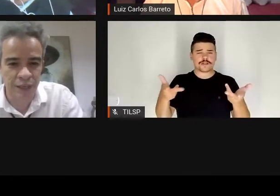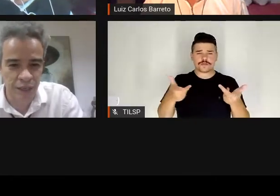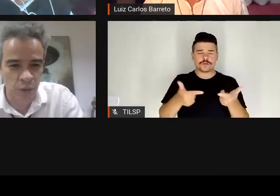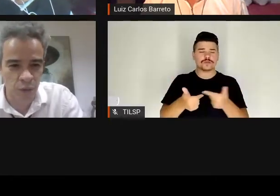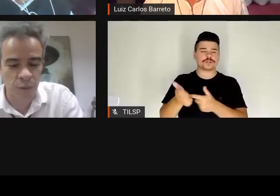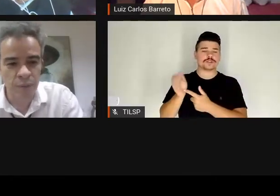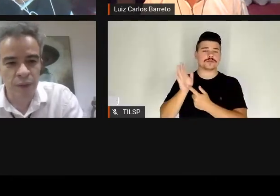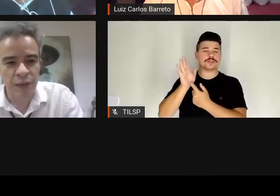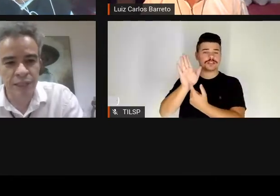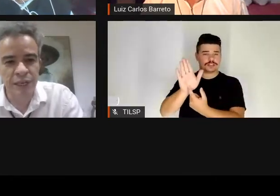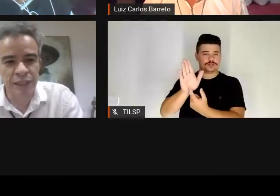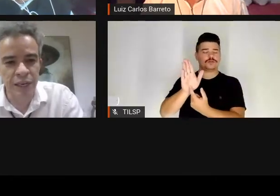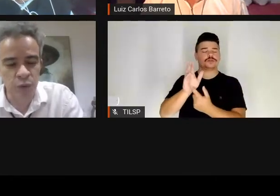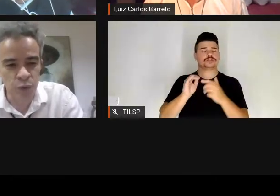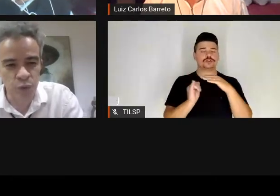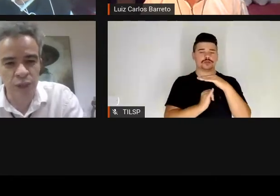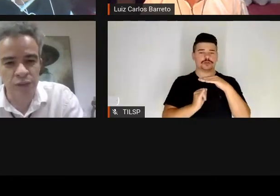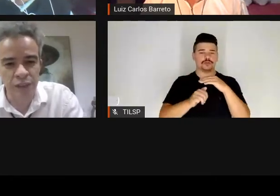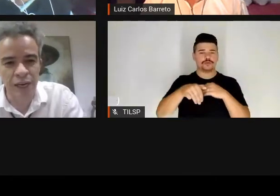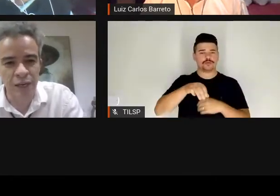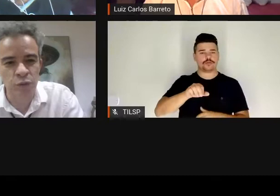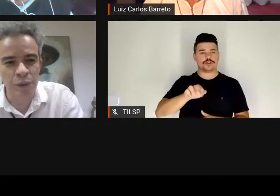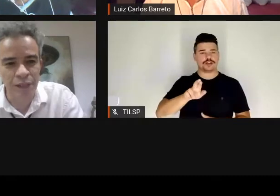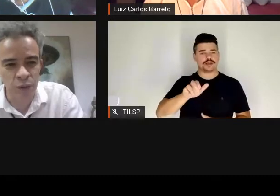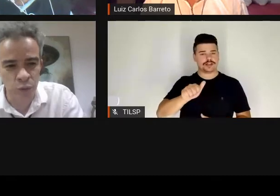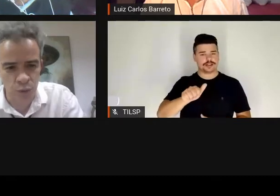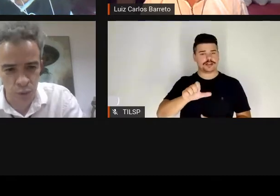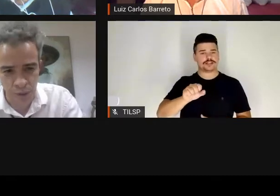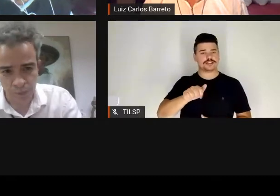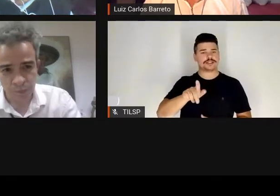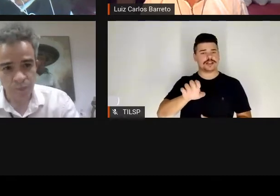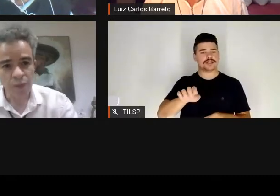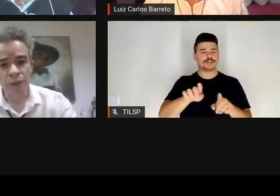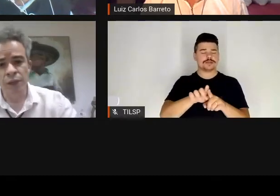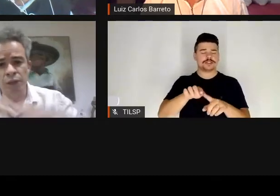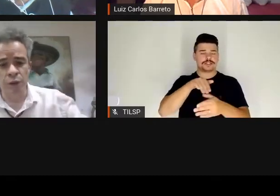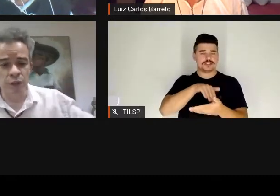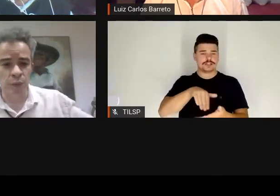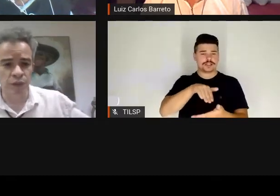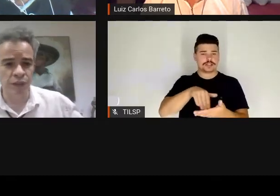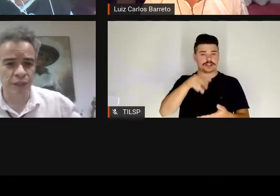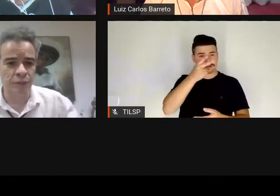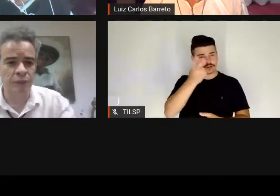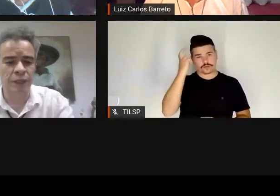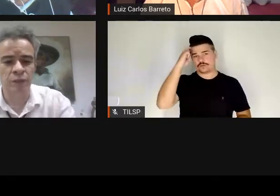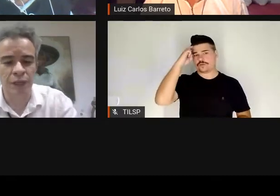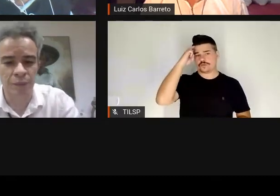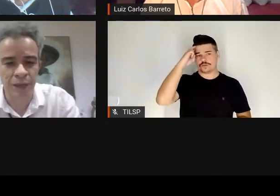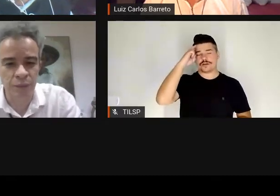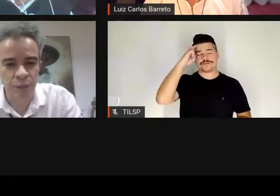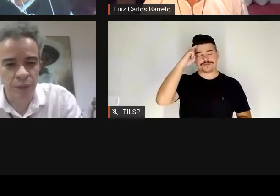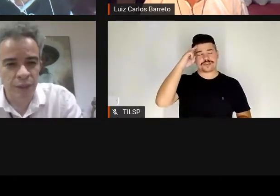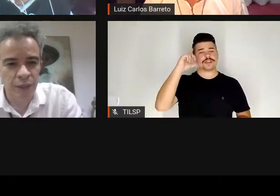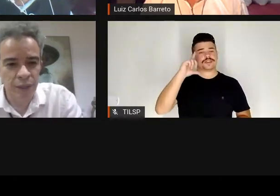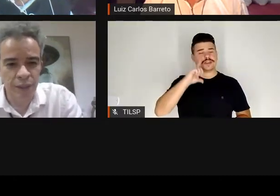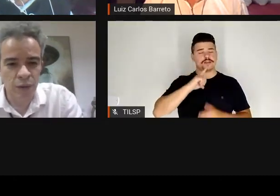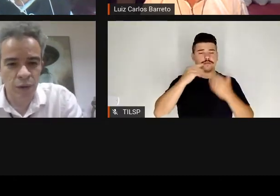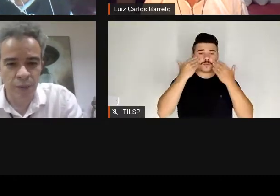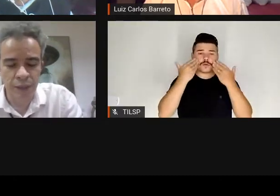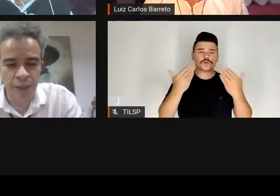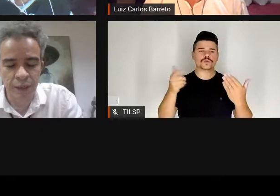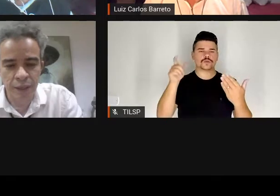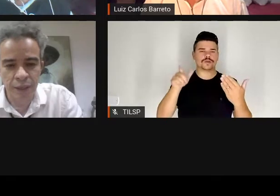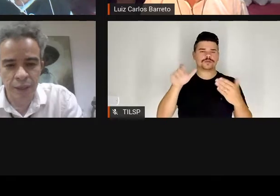Salles fez aqui com a Secretaria da Cultura, do Centro Dragão do Mar de Arquitetura, foi uma exposição, né, do trabalho,